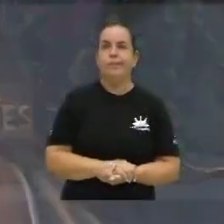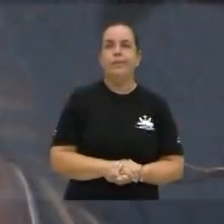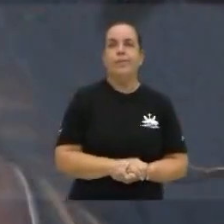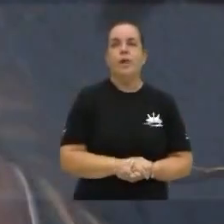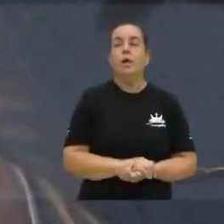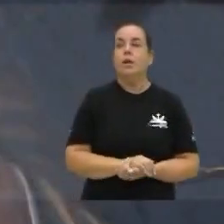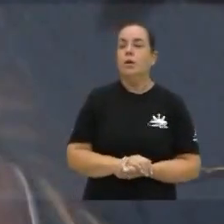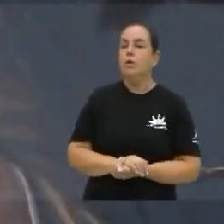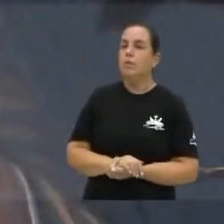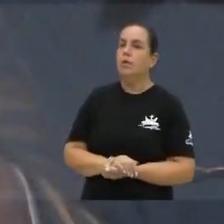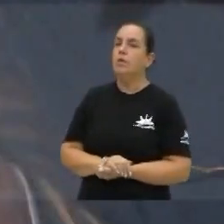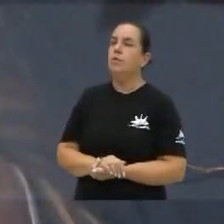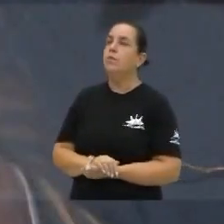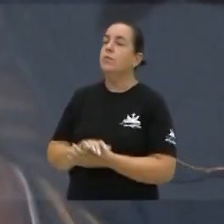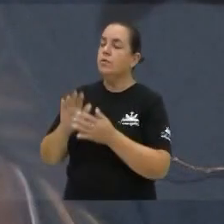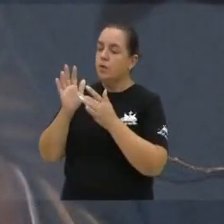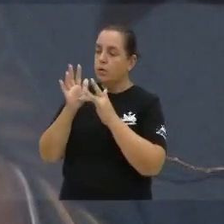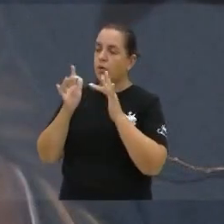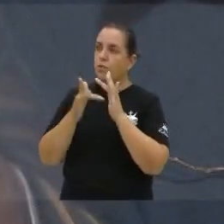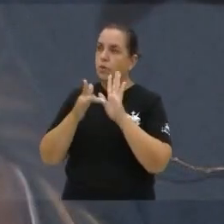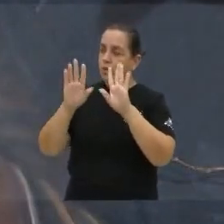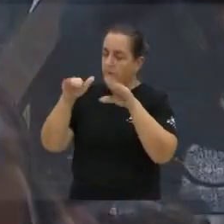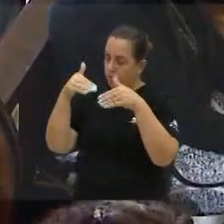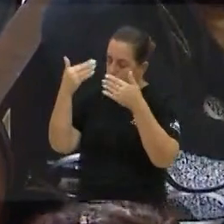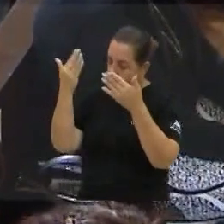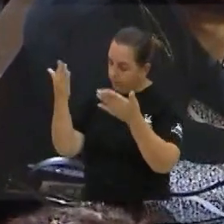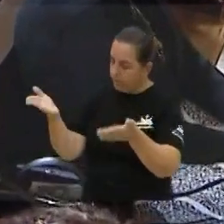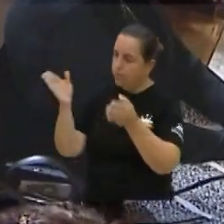Jesus, eu confio em